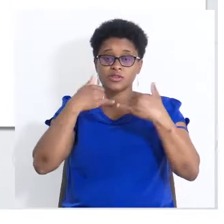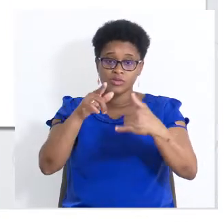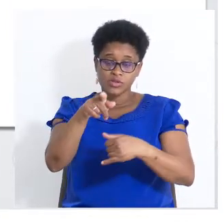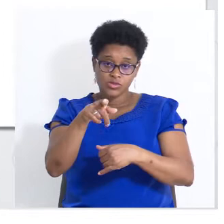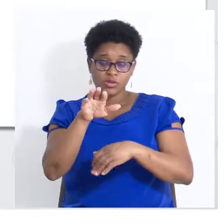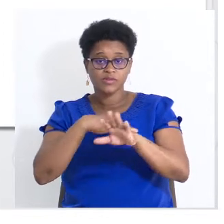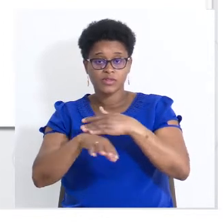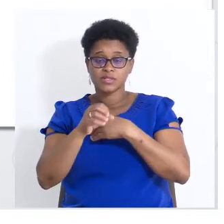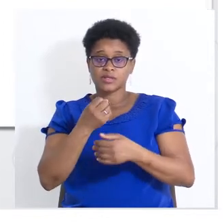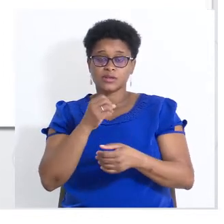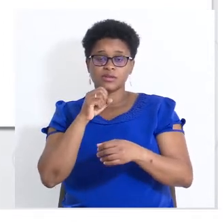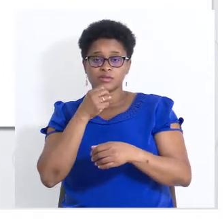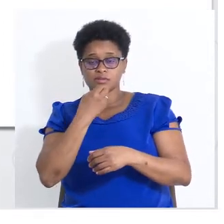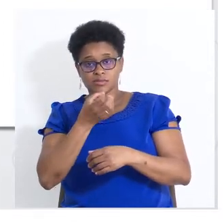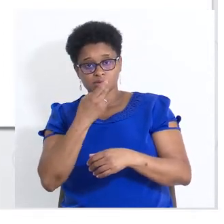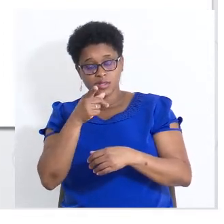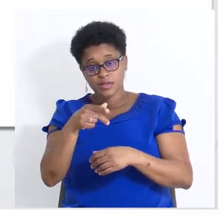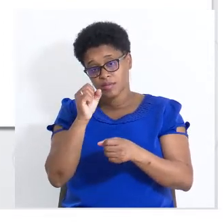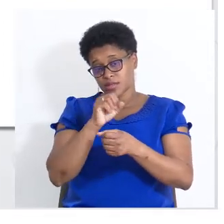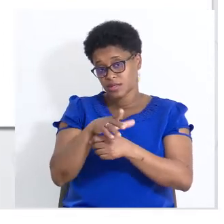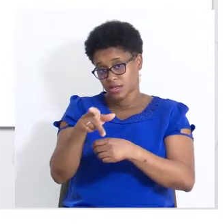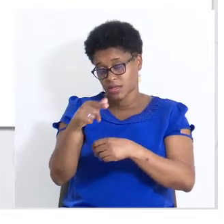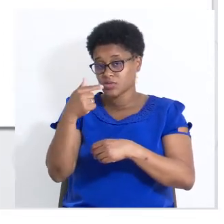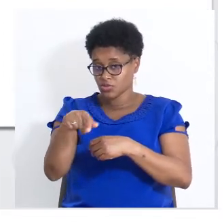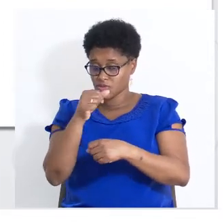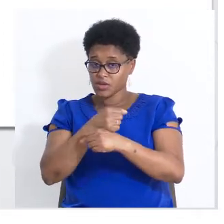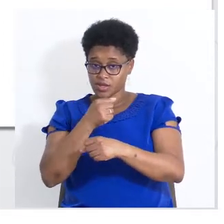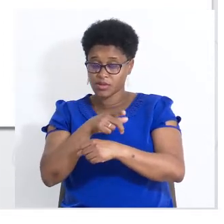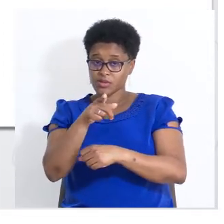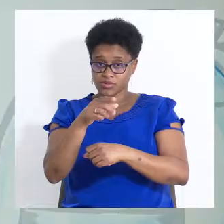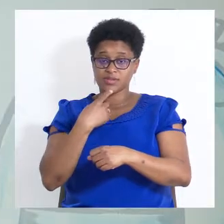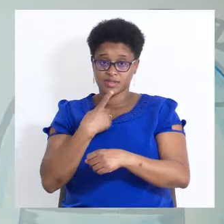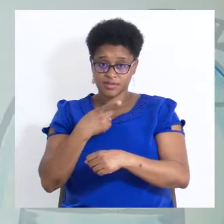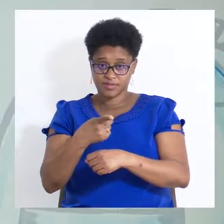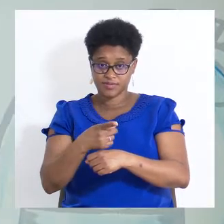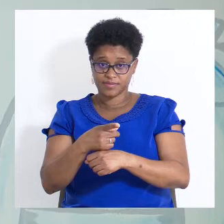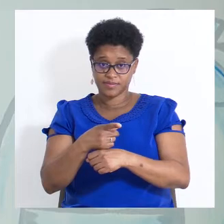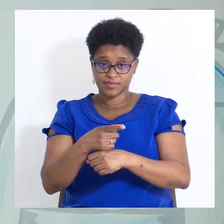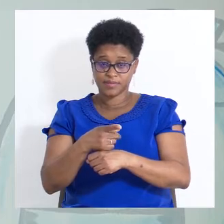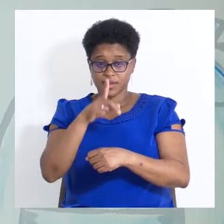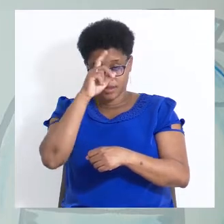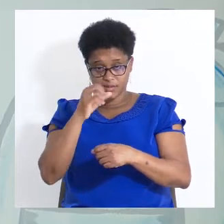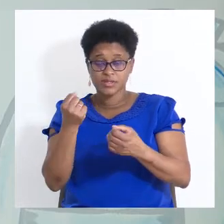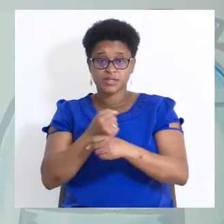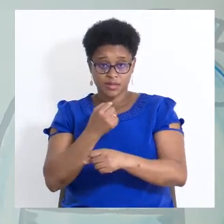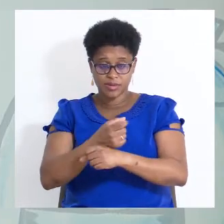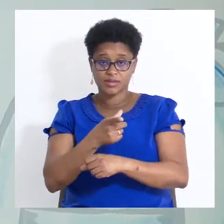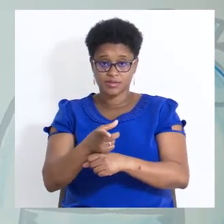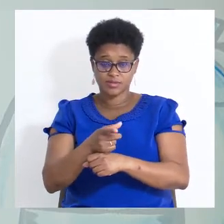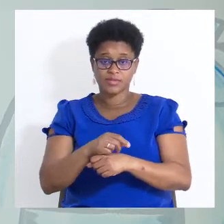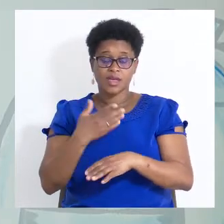comentário. Tens a mensagem e aí vais agir. Combinado? Entendeste os